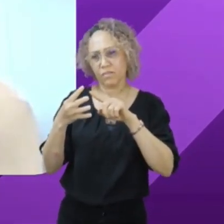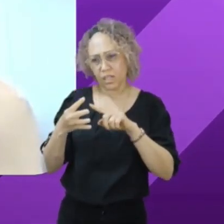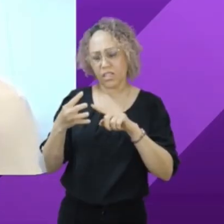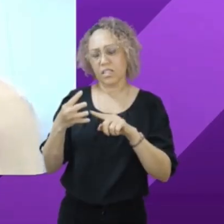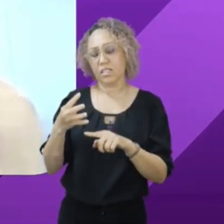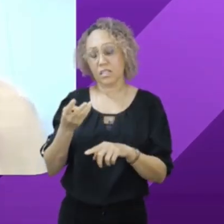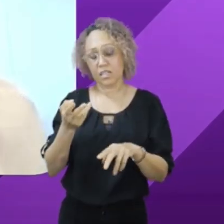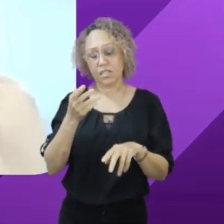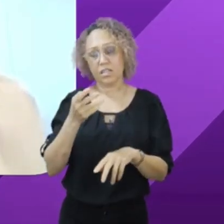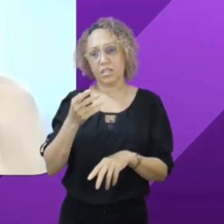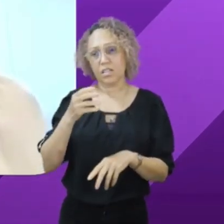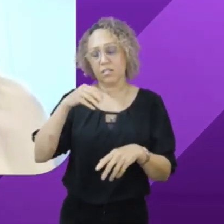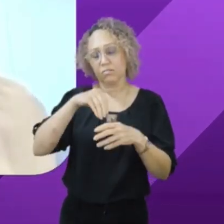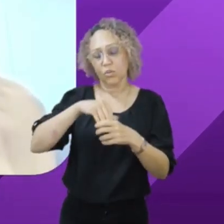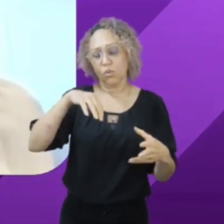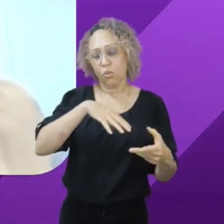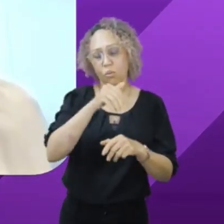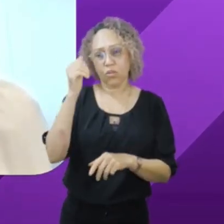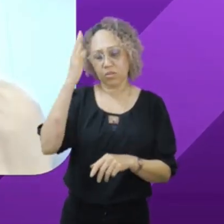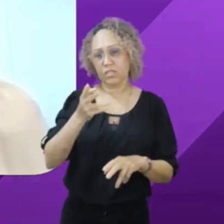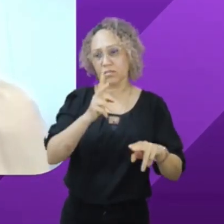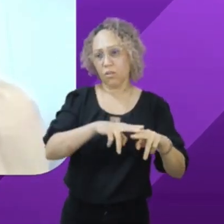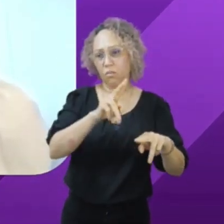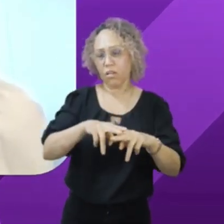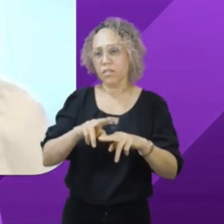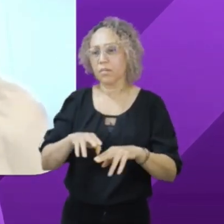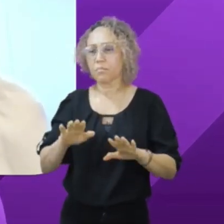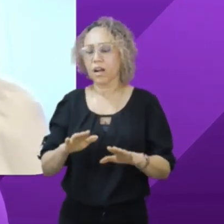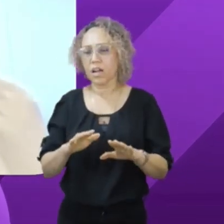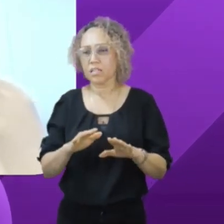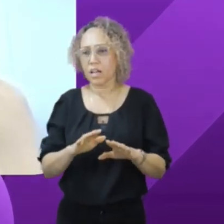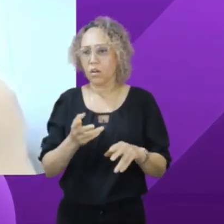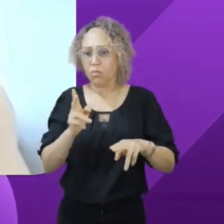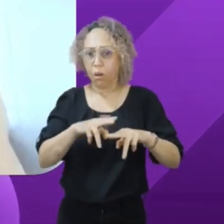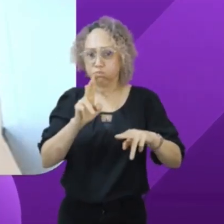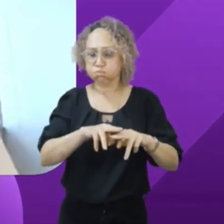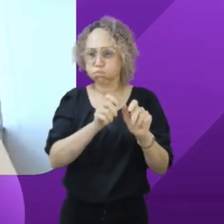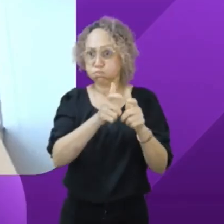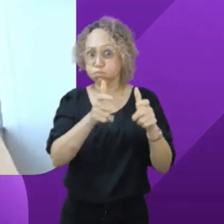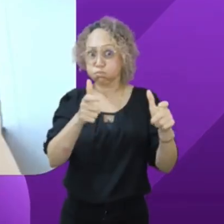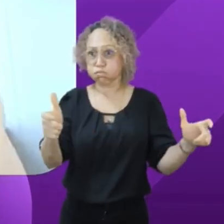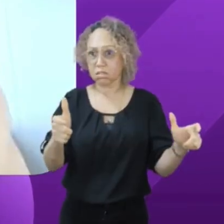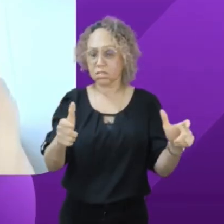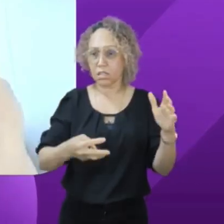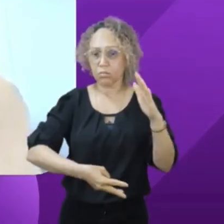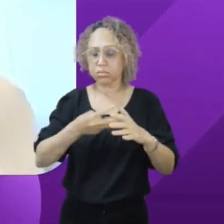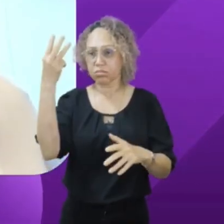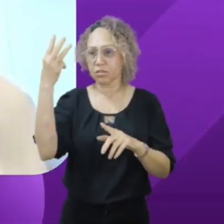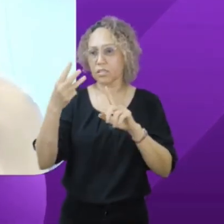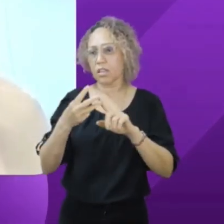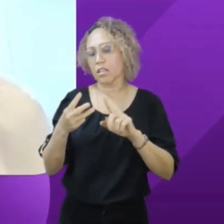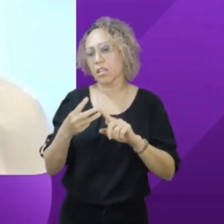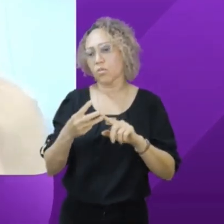mulheres no mundo, e hoje, devido a esse aceleramento, esse encarceramento em massa, a gente está ocupando o terceiro lugar, ficando